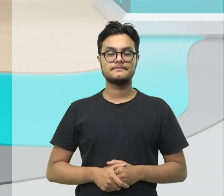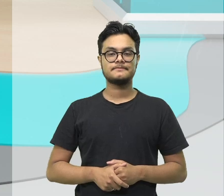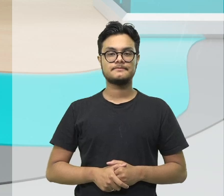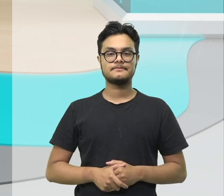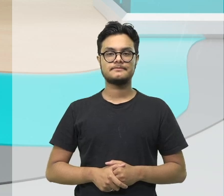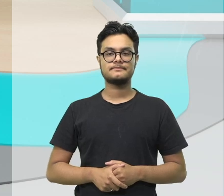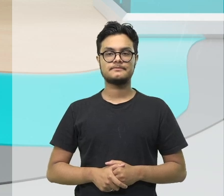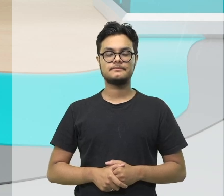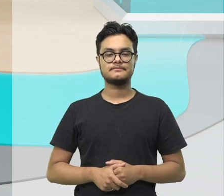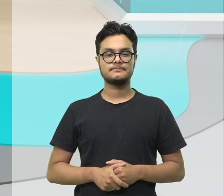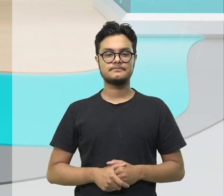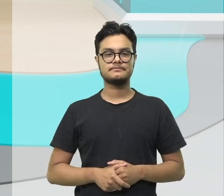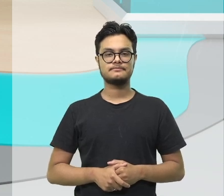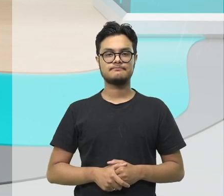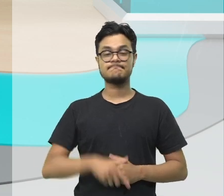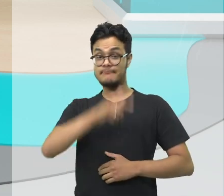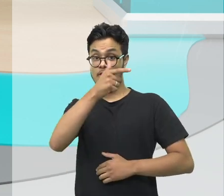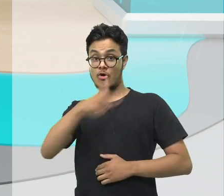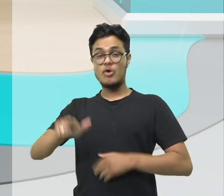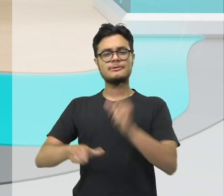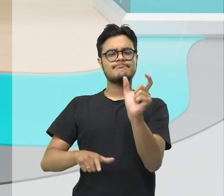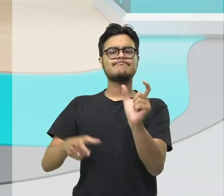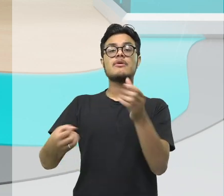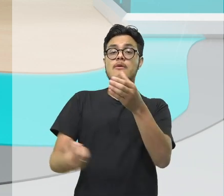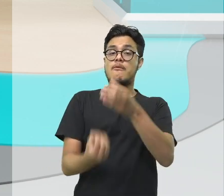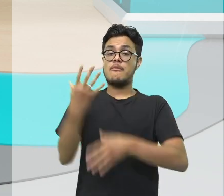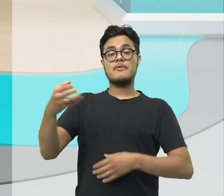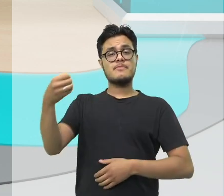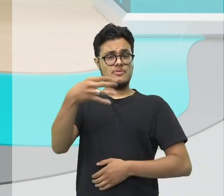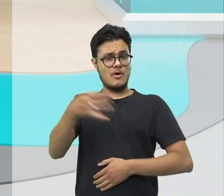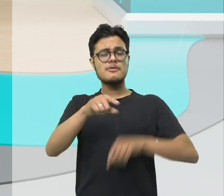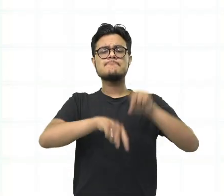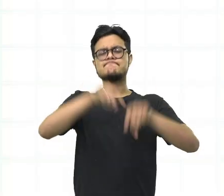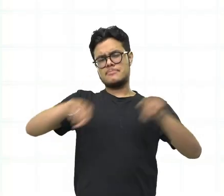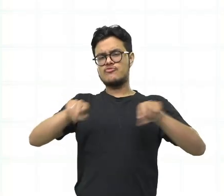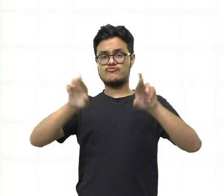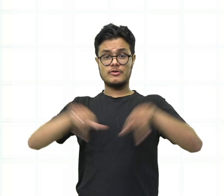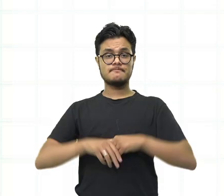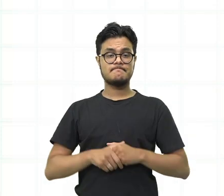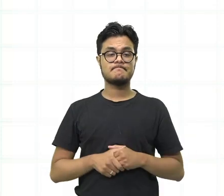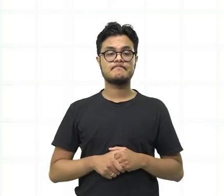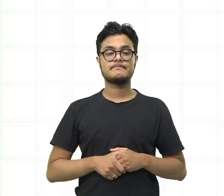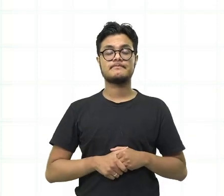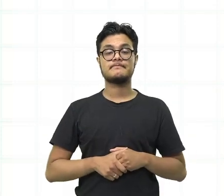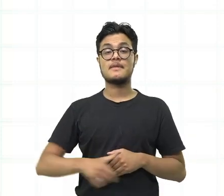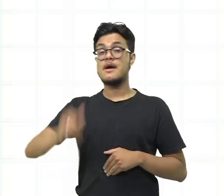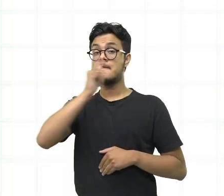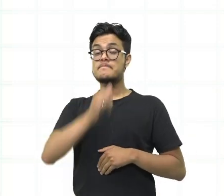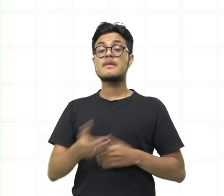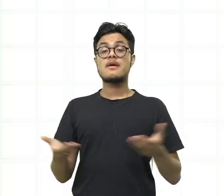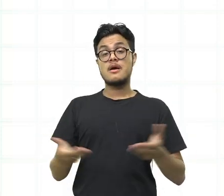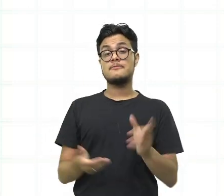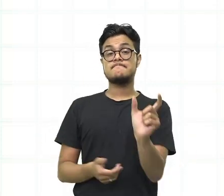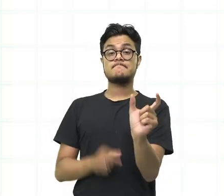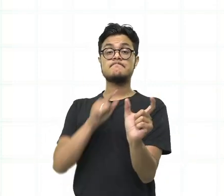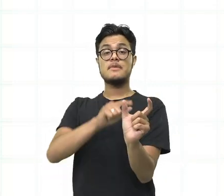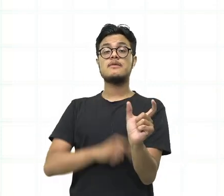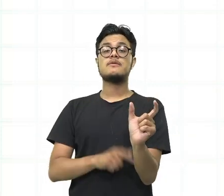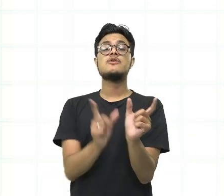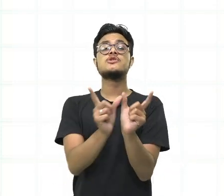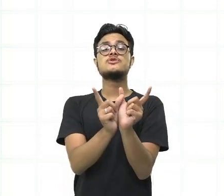verificar mais um tipo, certo? De derivação. Olha aí só. Nós temos a